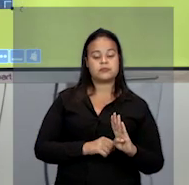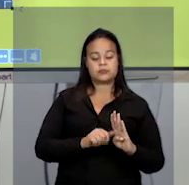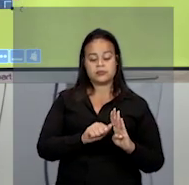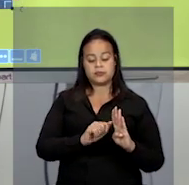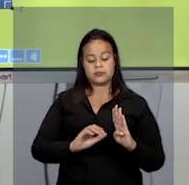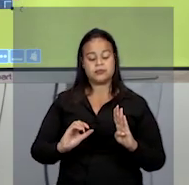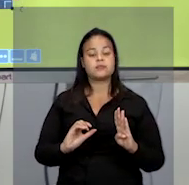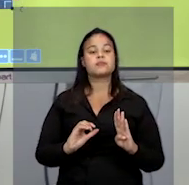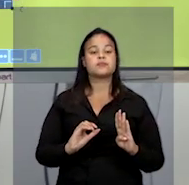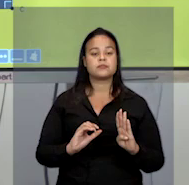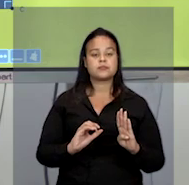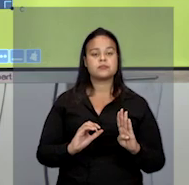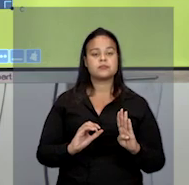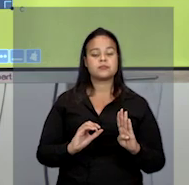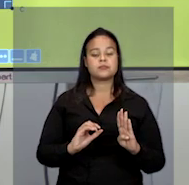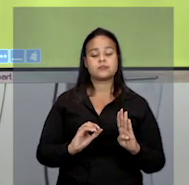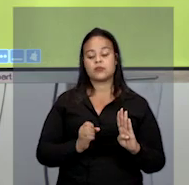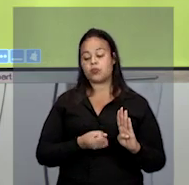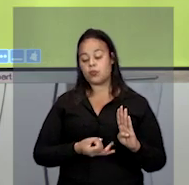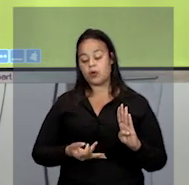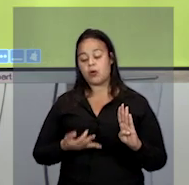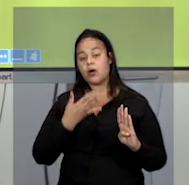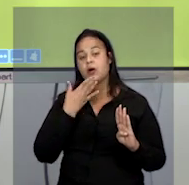AC, sobre quem?